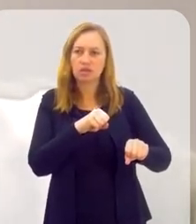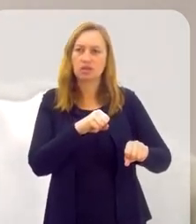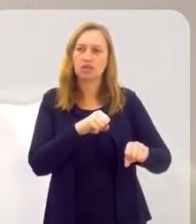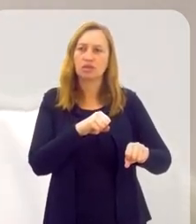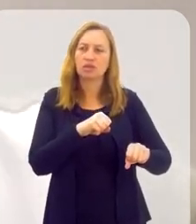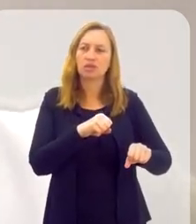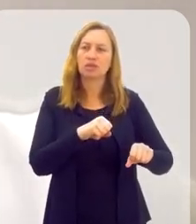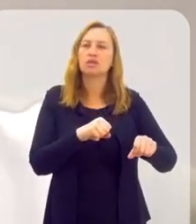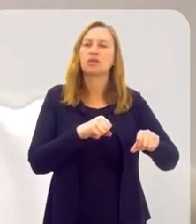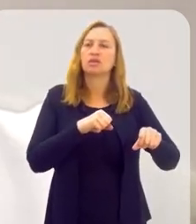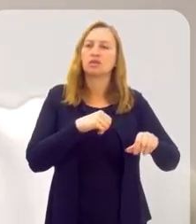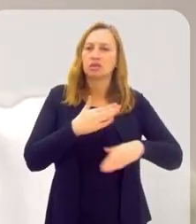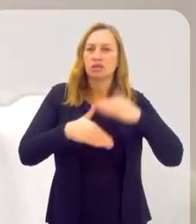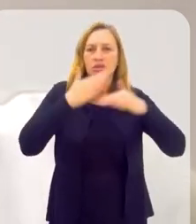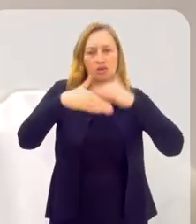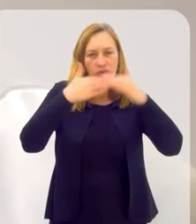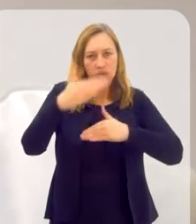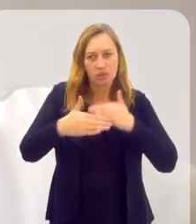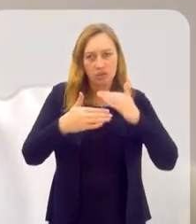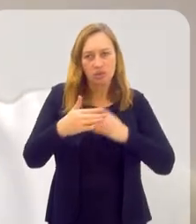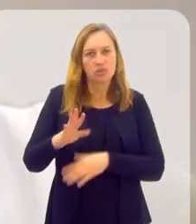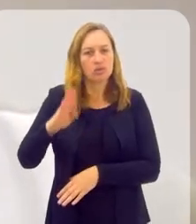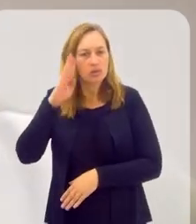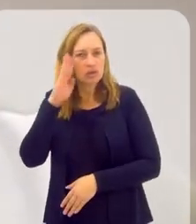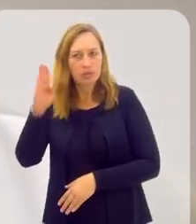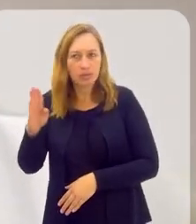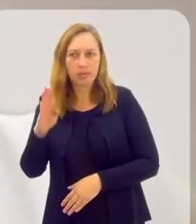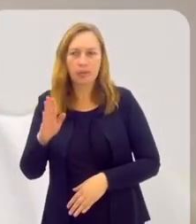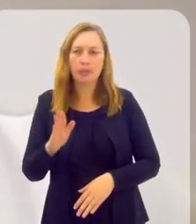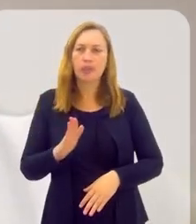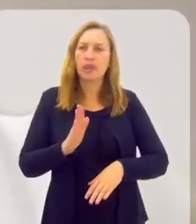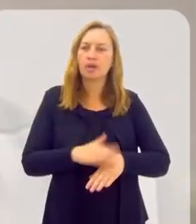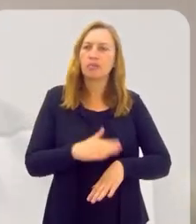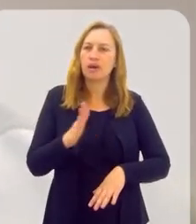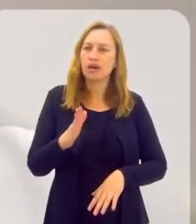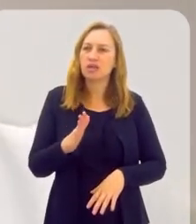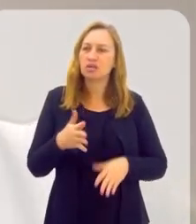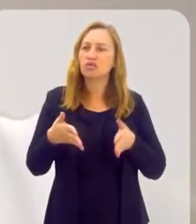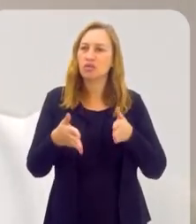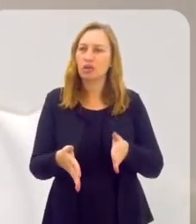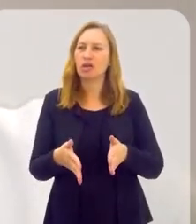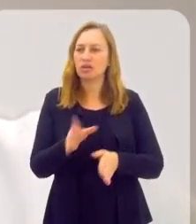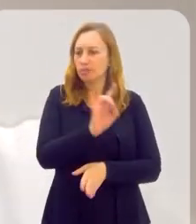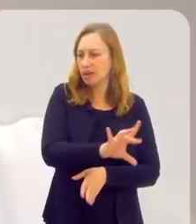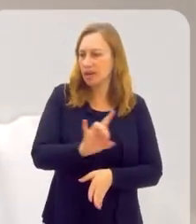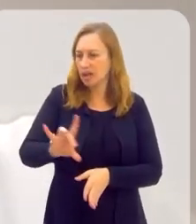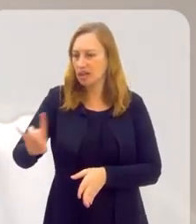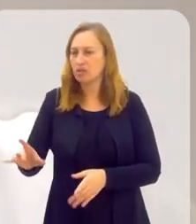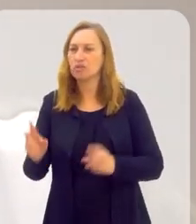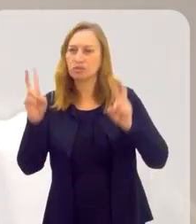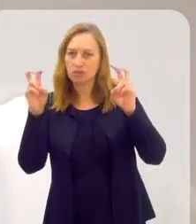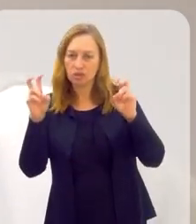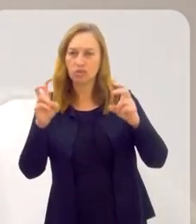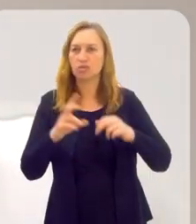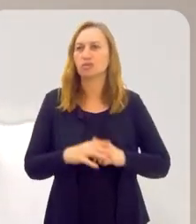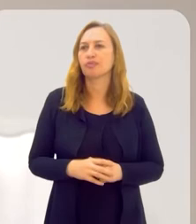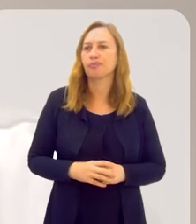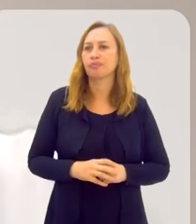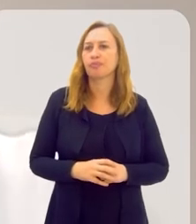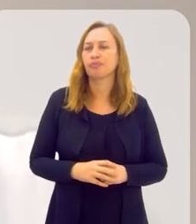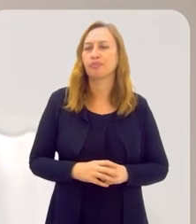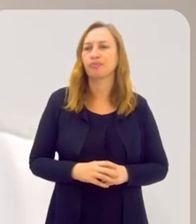este conhecimento especializado e este desenvolvimento do conhecimento mais específico para cada uma destas populações. E